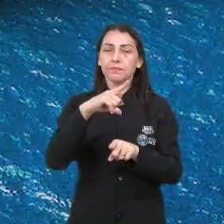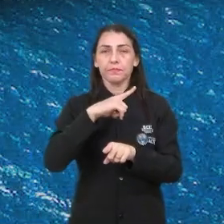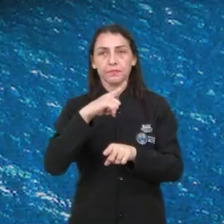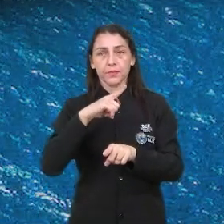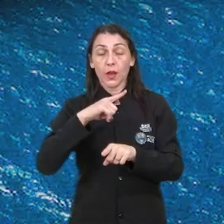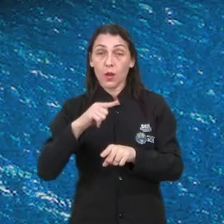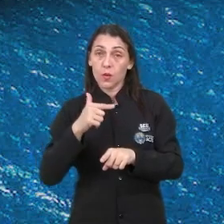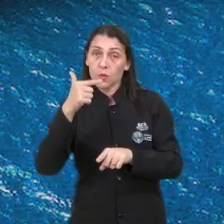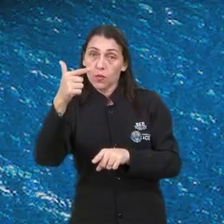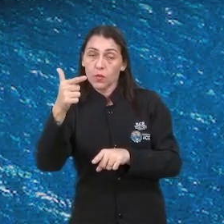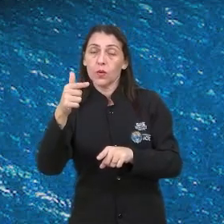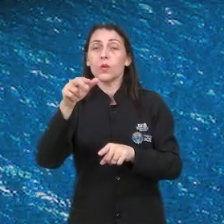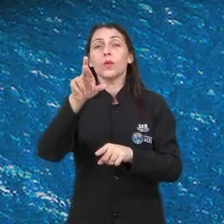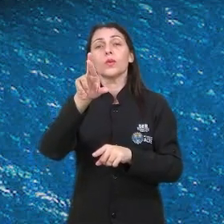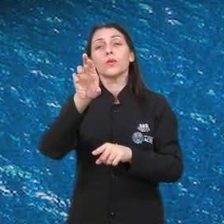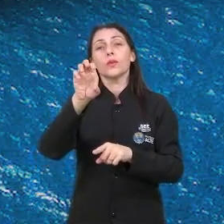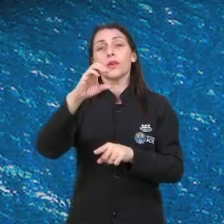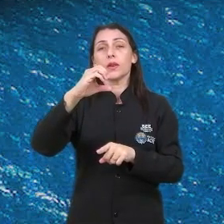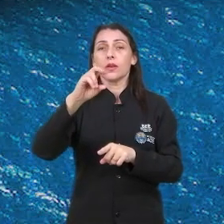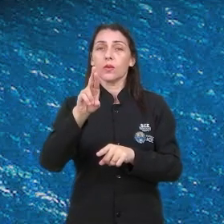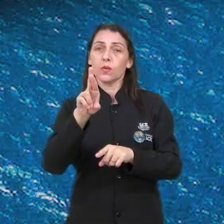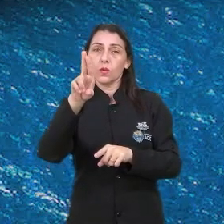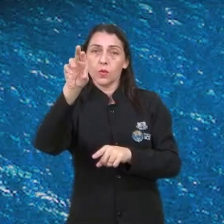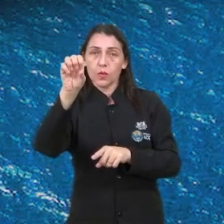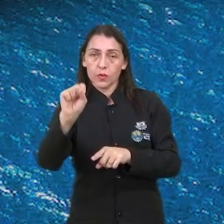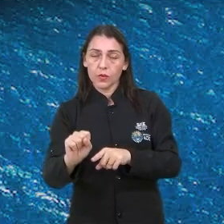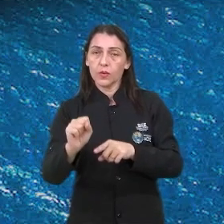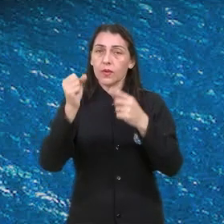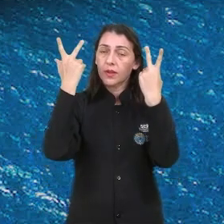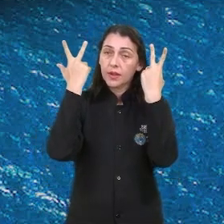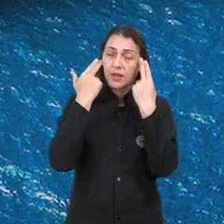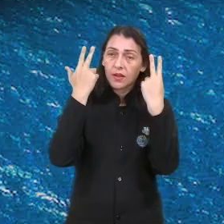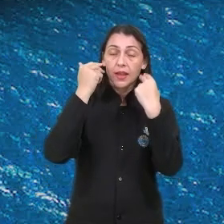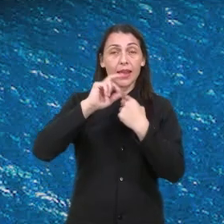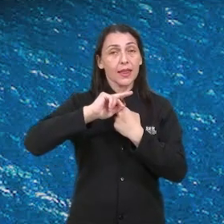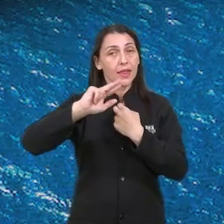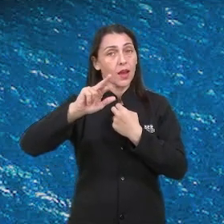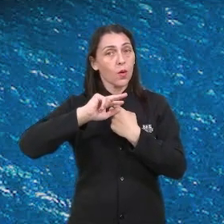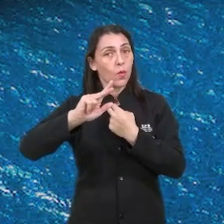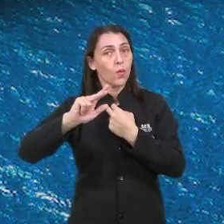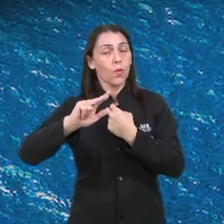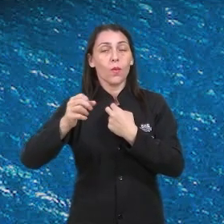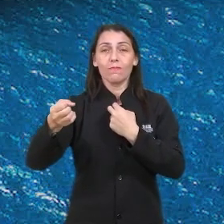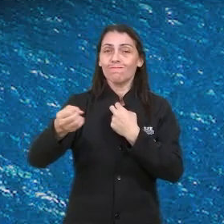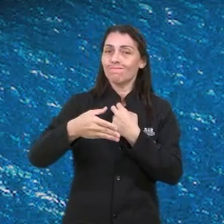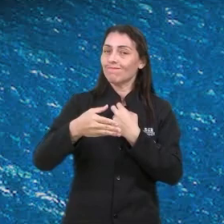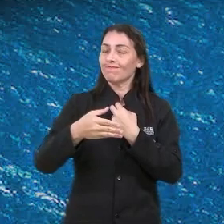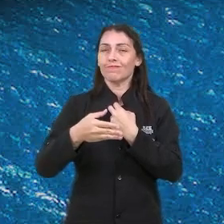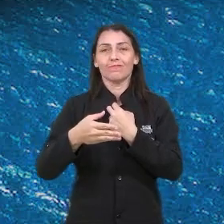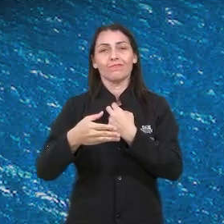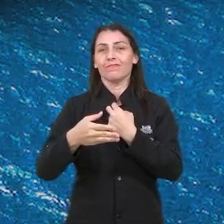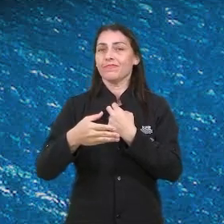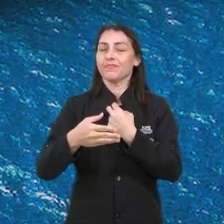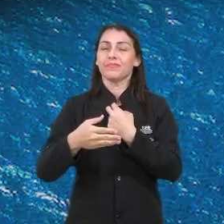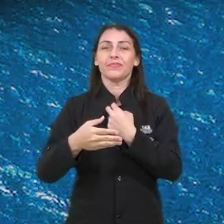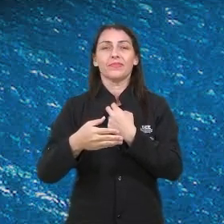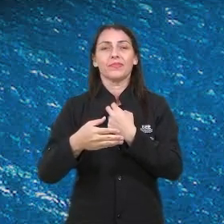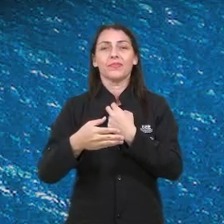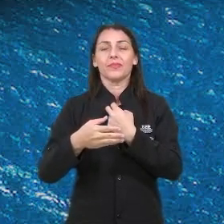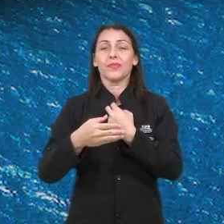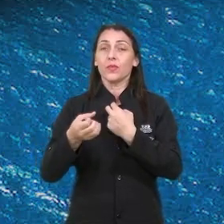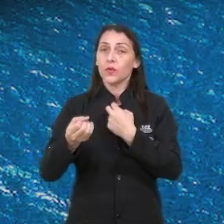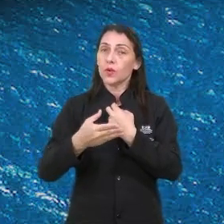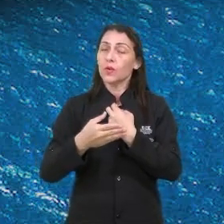um outro recurso natural que não é renovável. Esses recursos aqui, eles não se